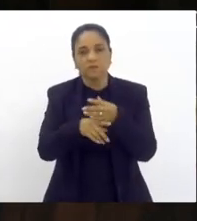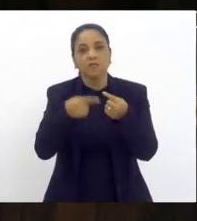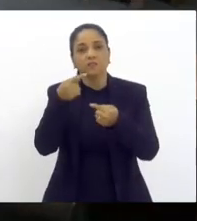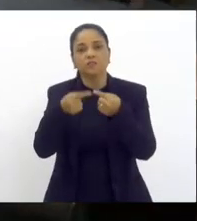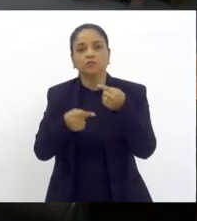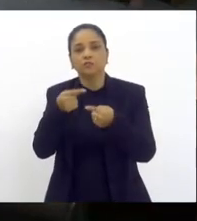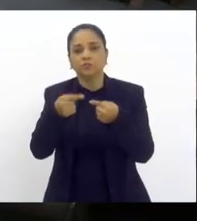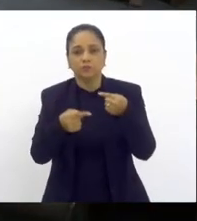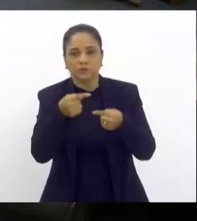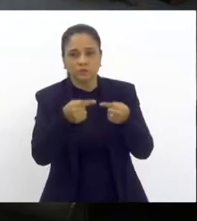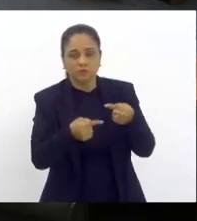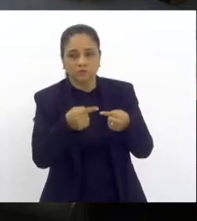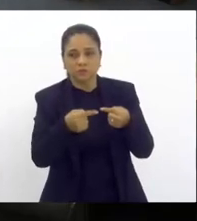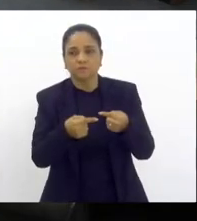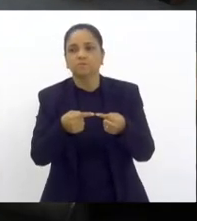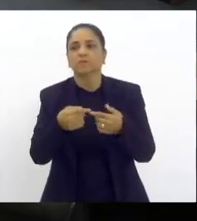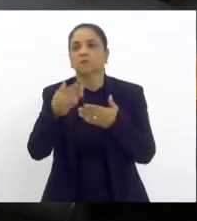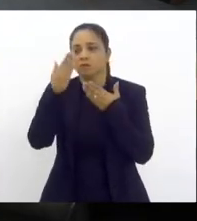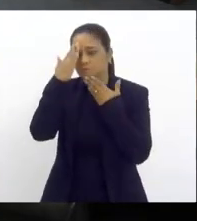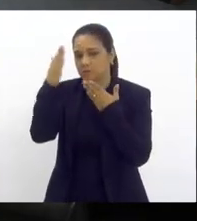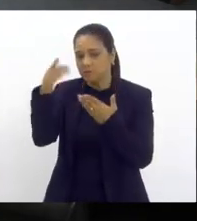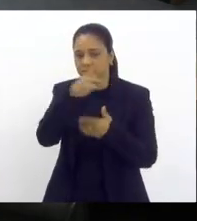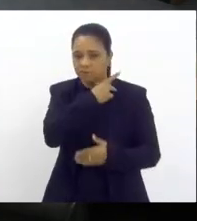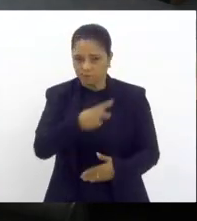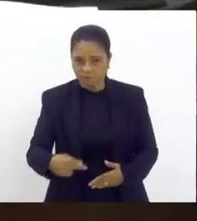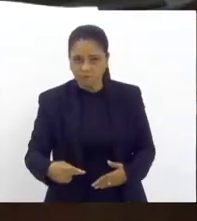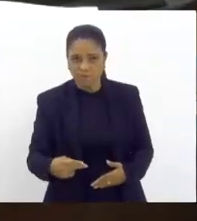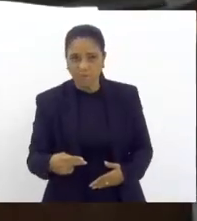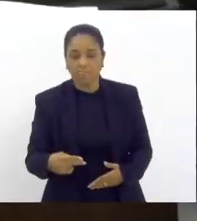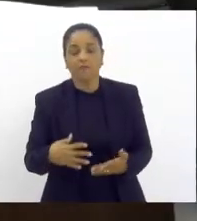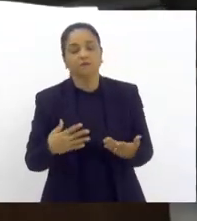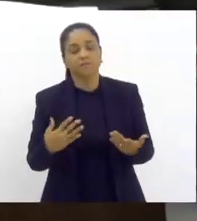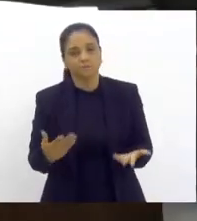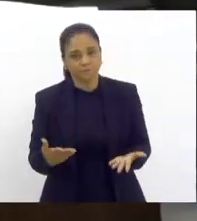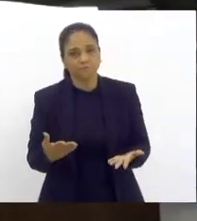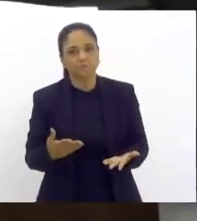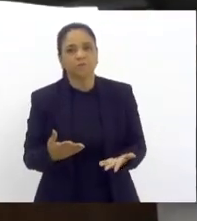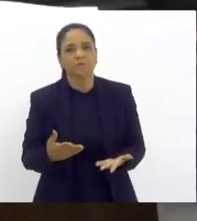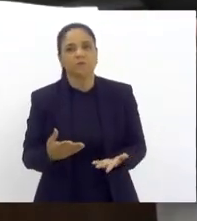discussão. Obrigado, presidente. Presidente,